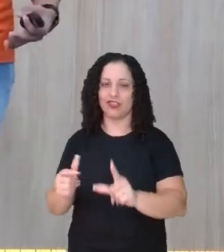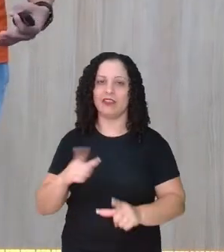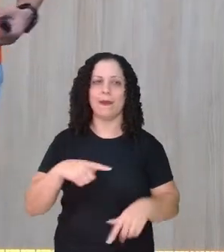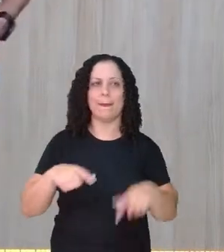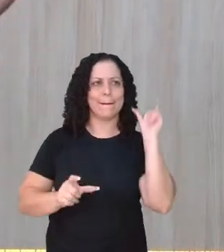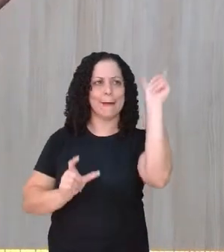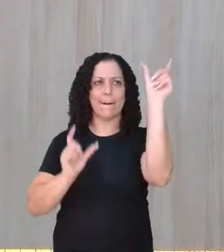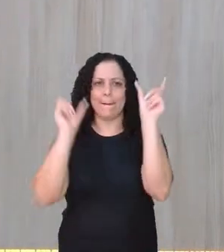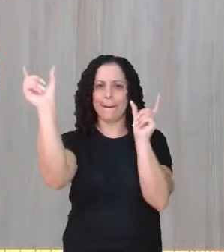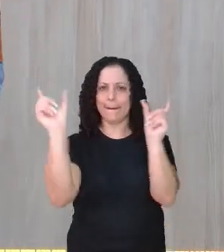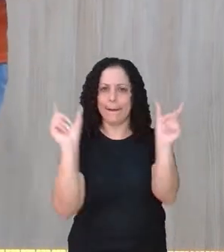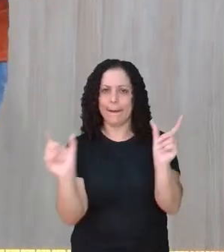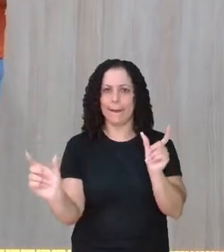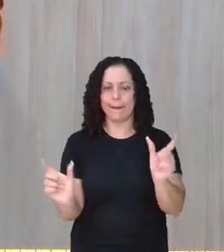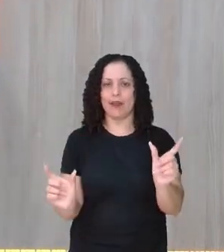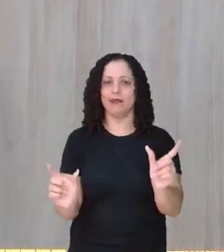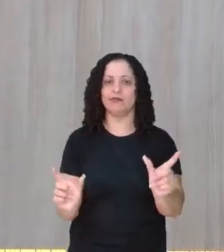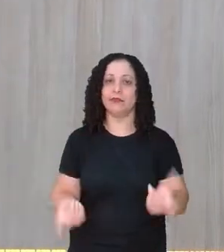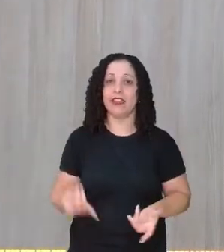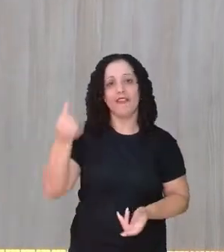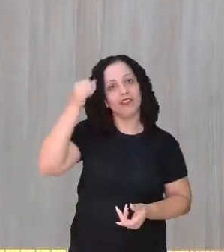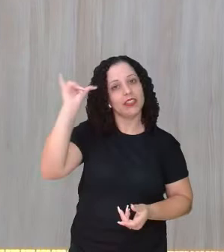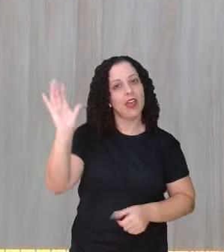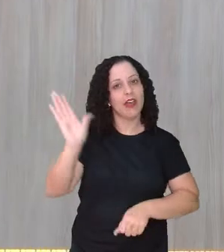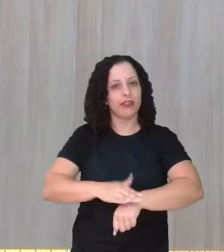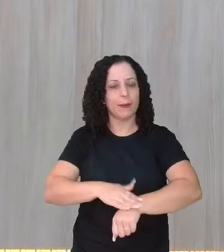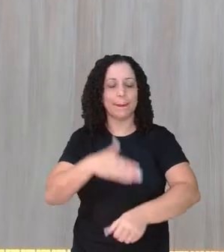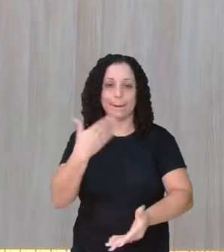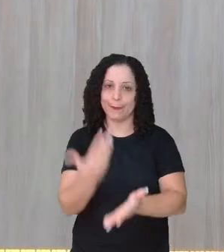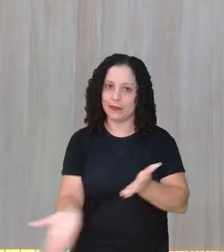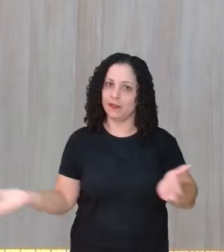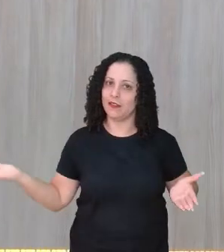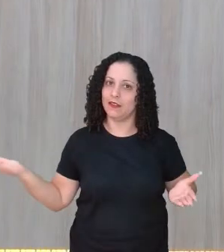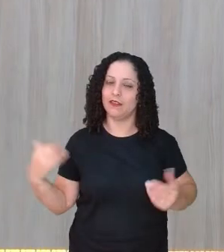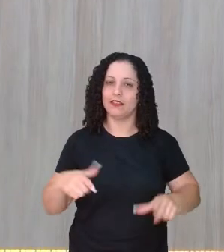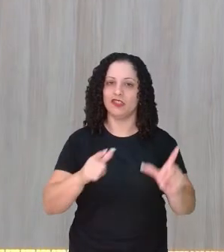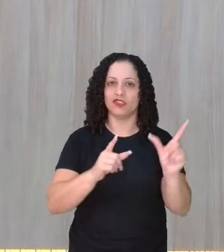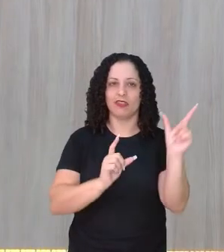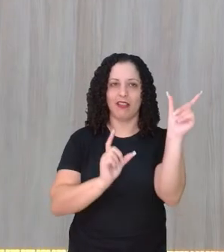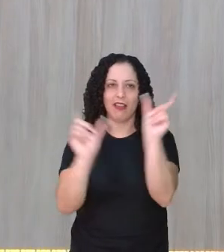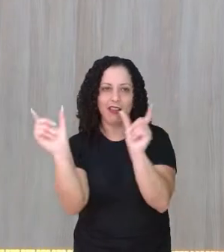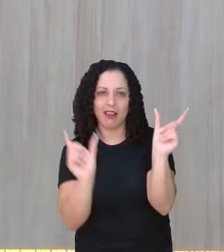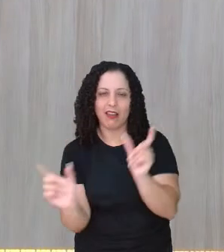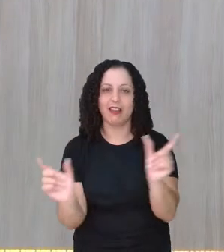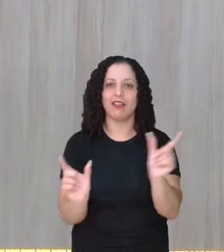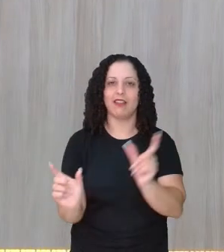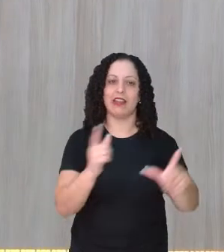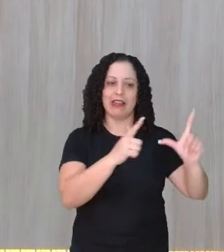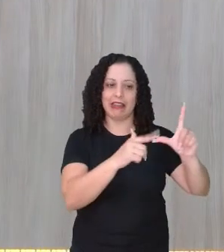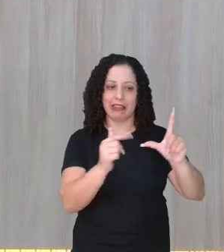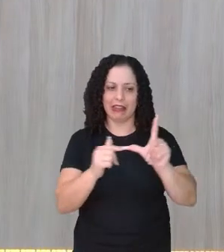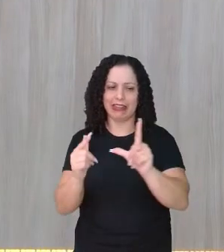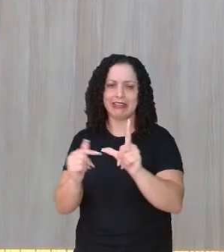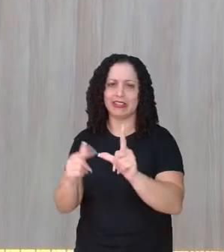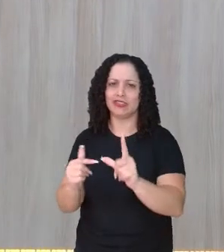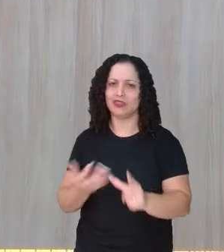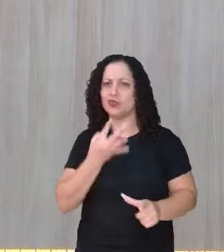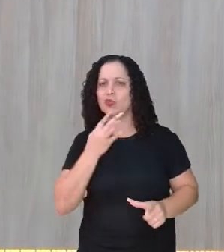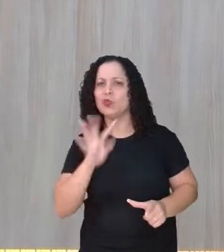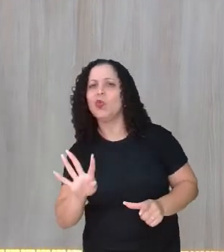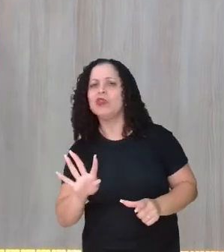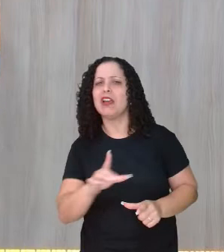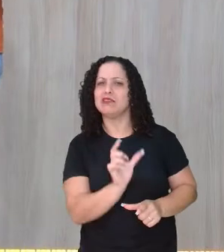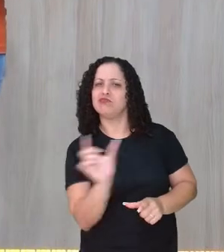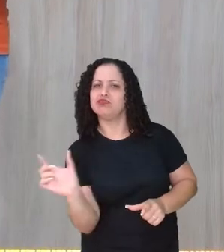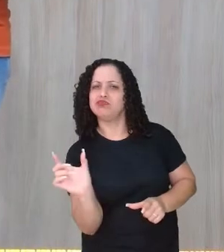problemas. E aí, para a gente não ficar perdendo tempo com essas letras associadas aos termos desconhecidos, a gente sempre